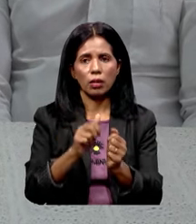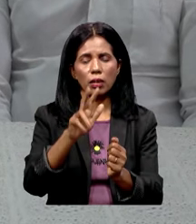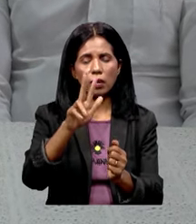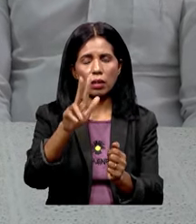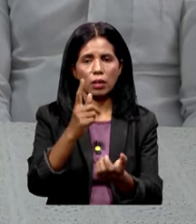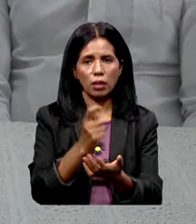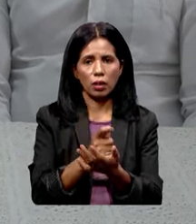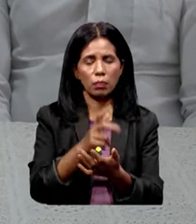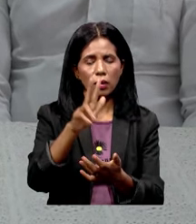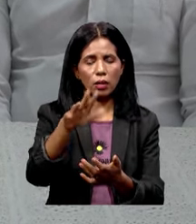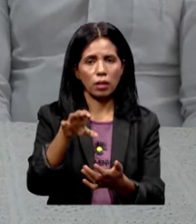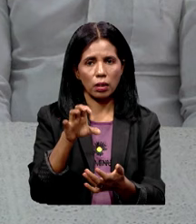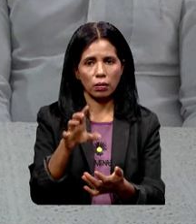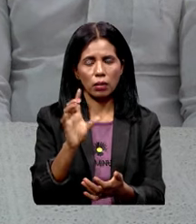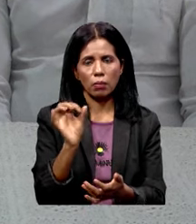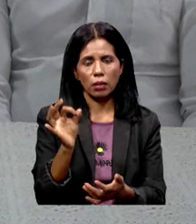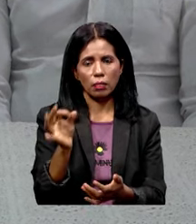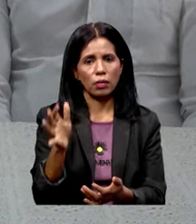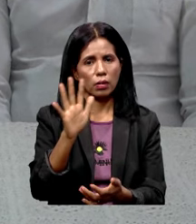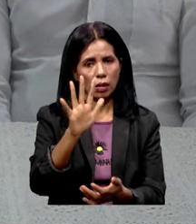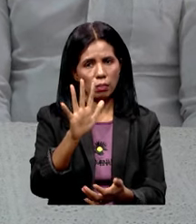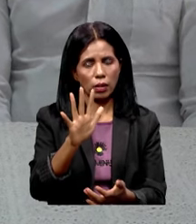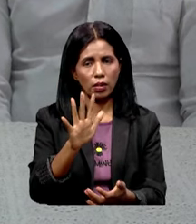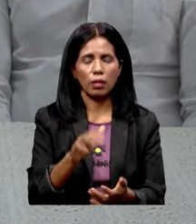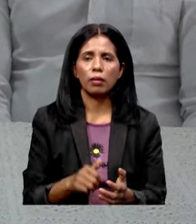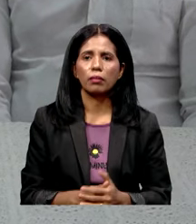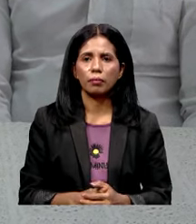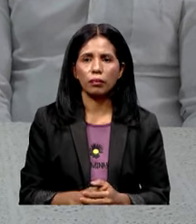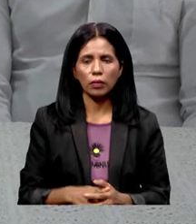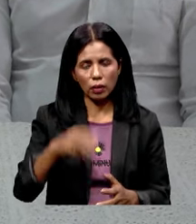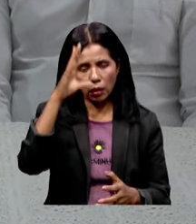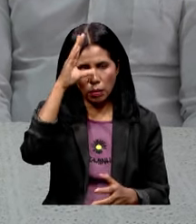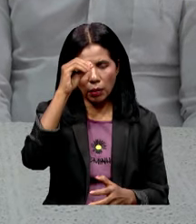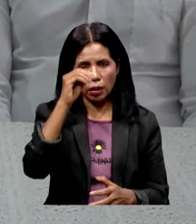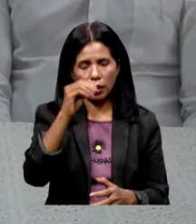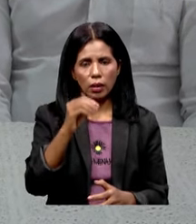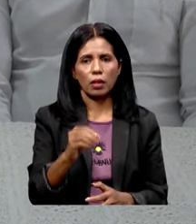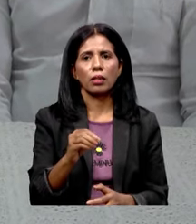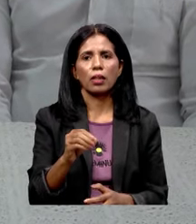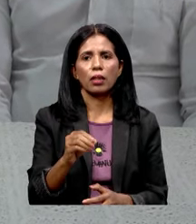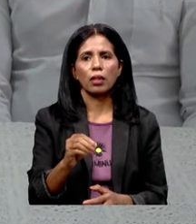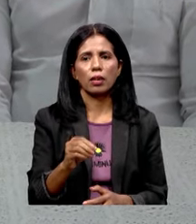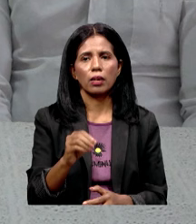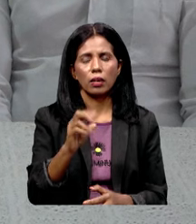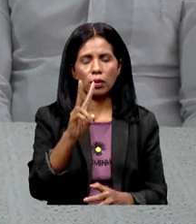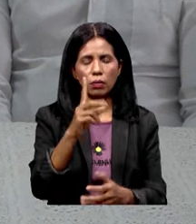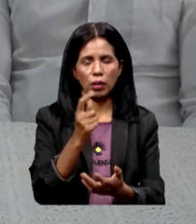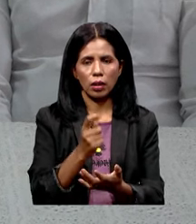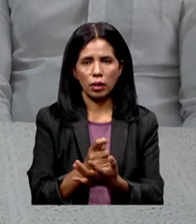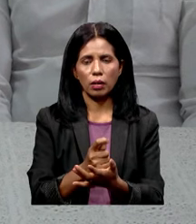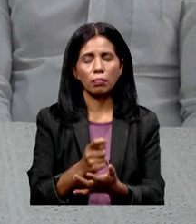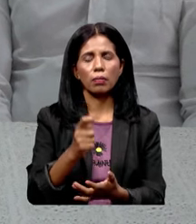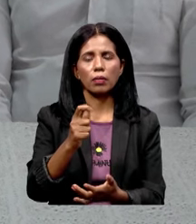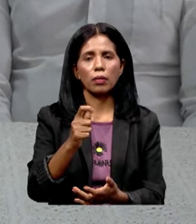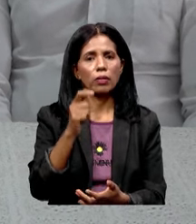3.395 total. Ne mane 2005 feto